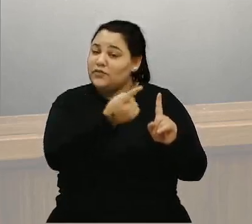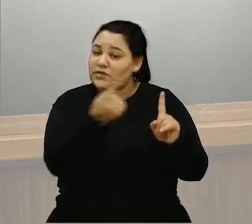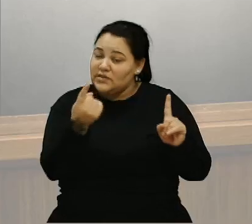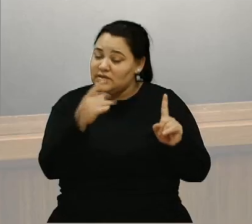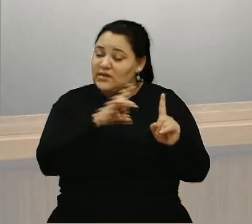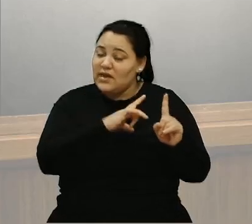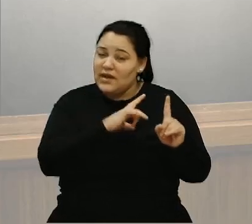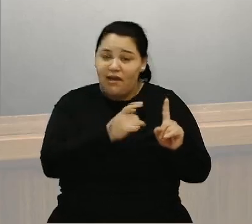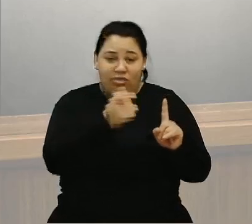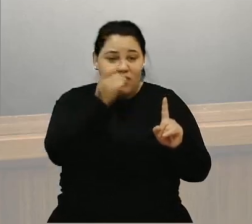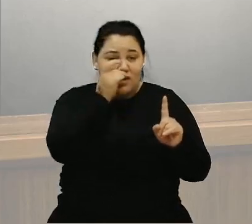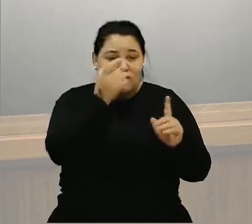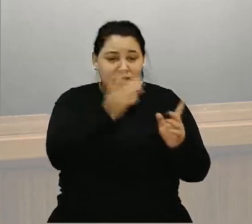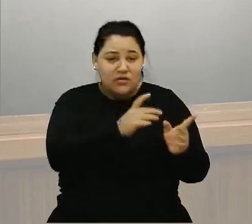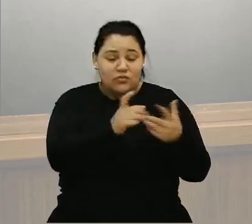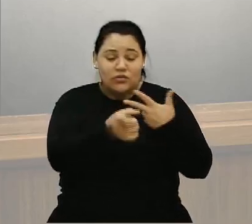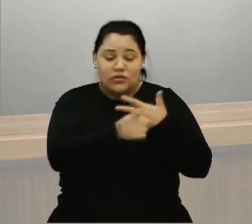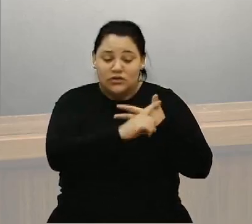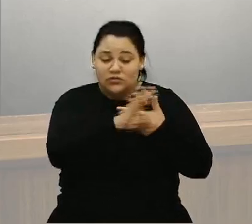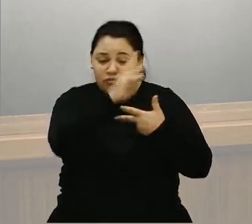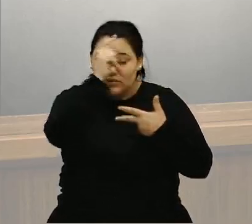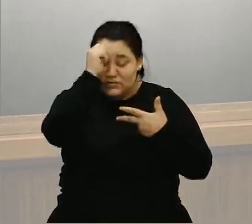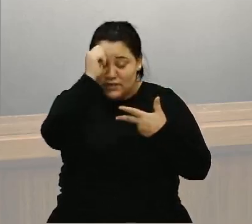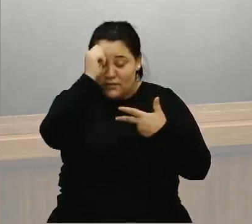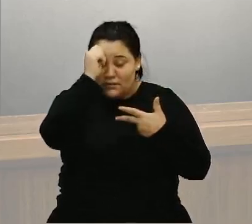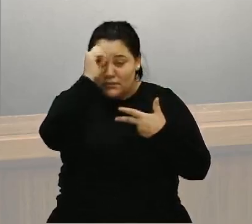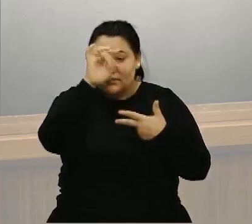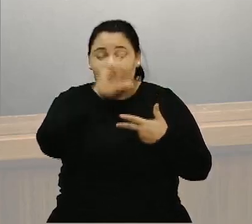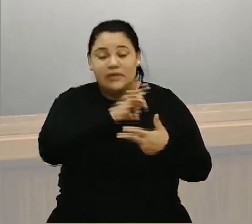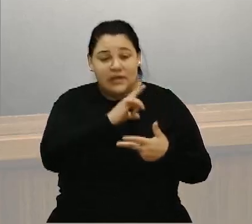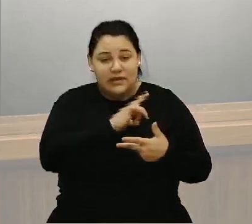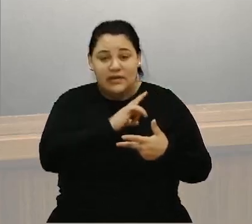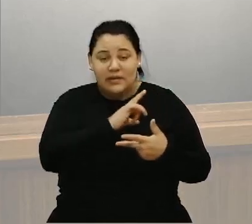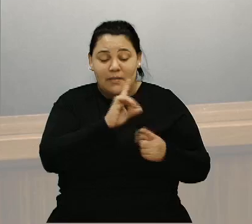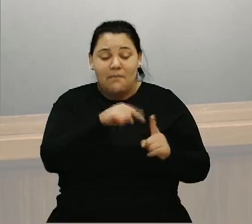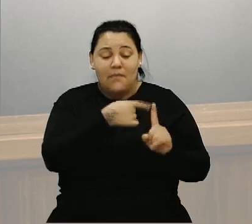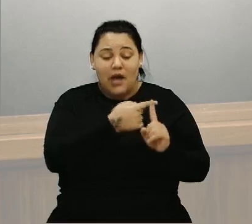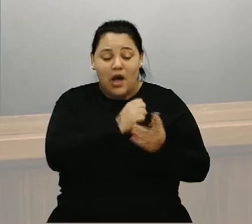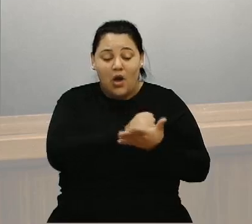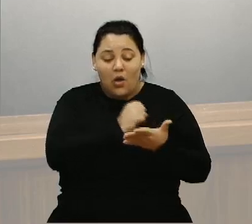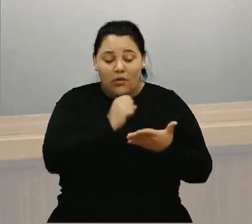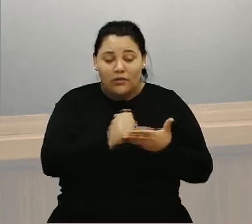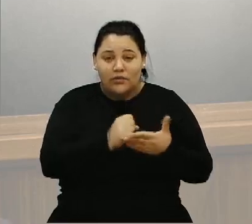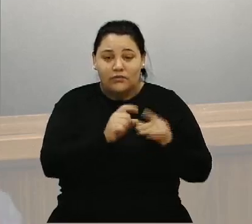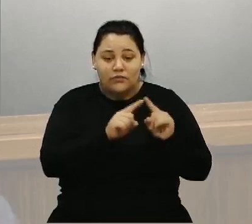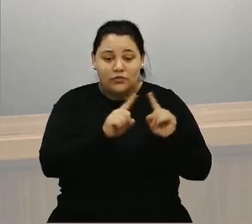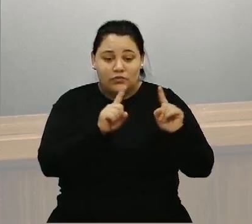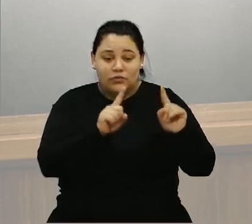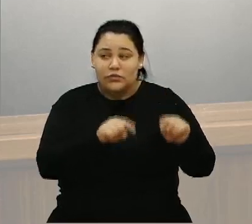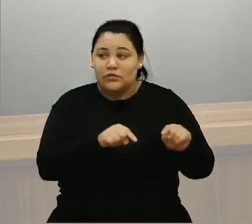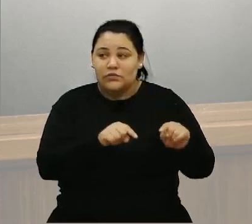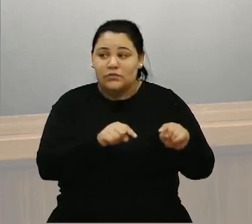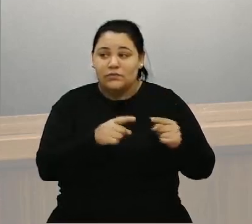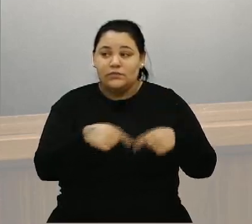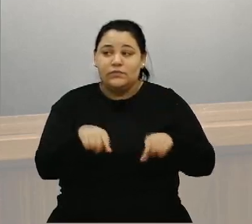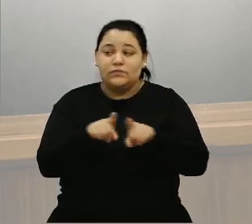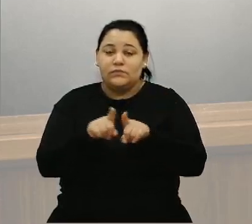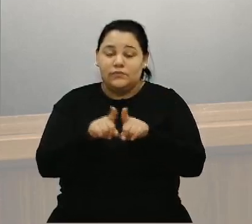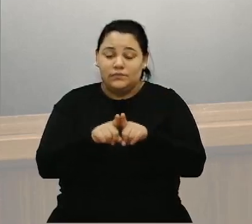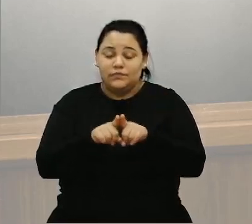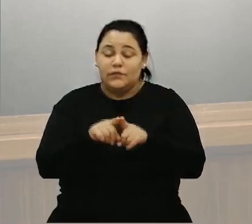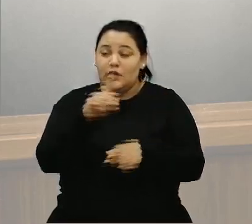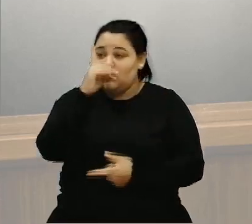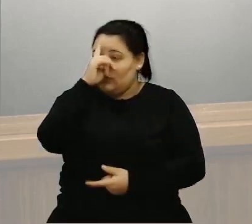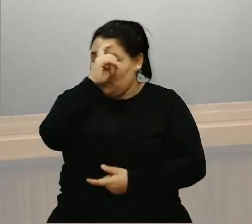Poder Executivo Municipal para que coloque mais pessoas trabalhando no CES, porque assim fica